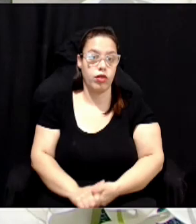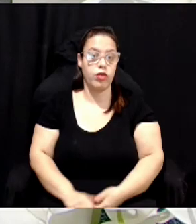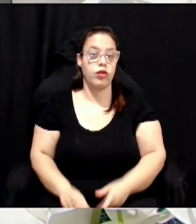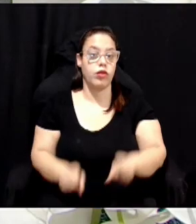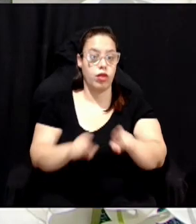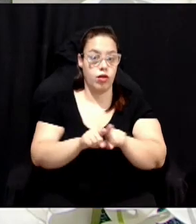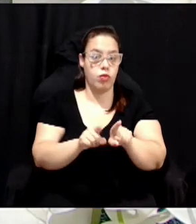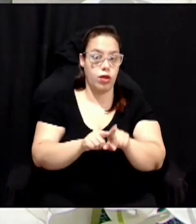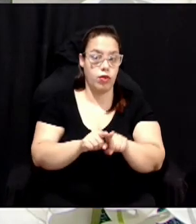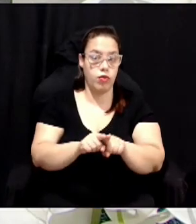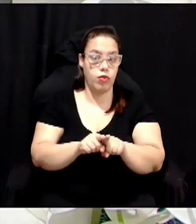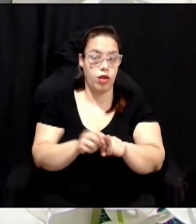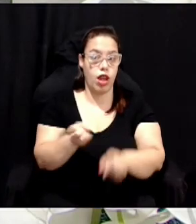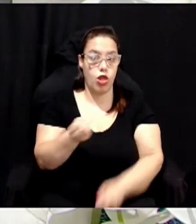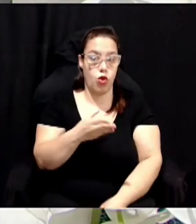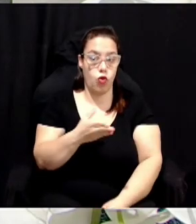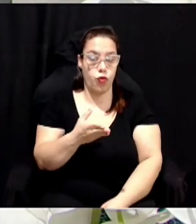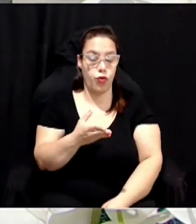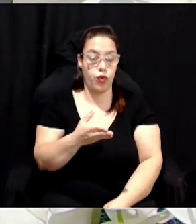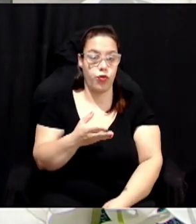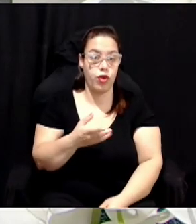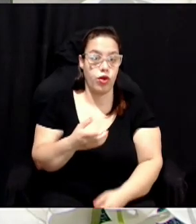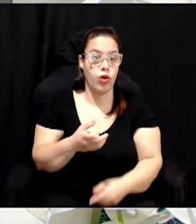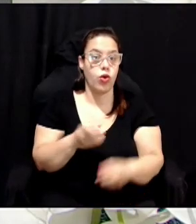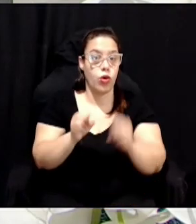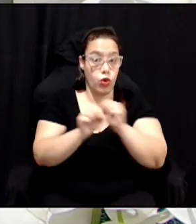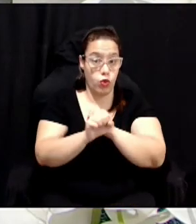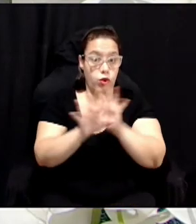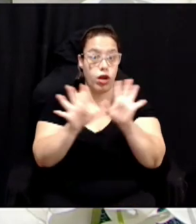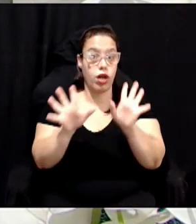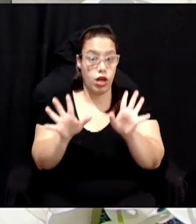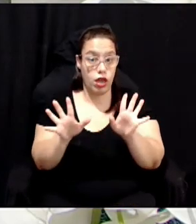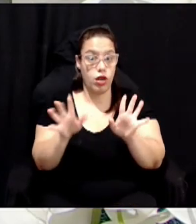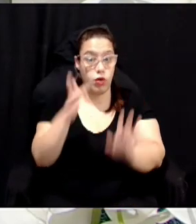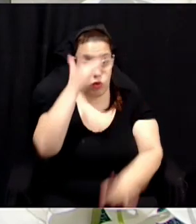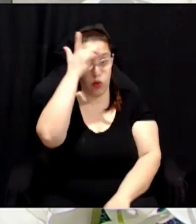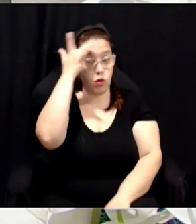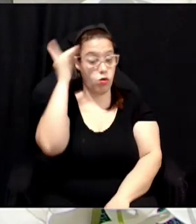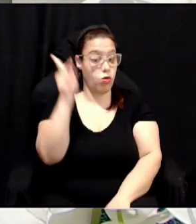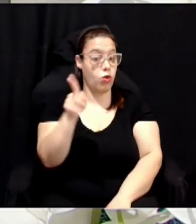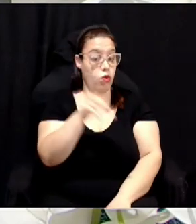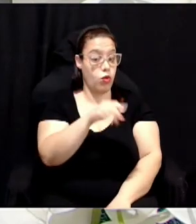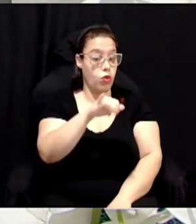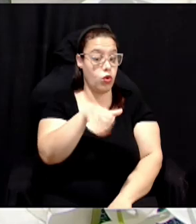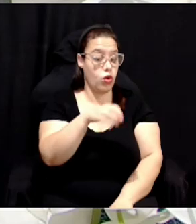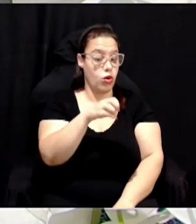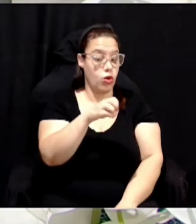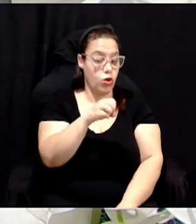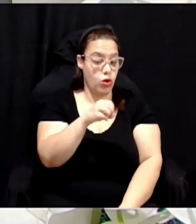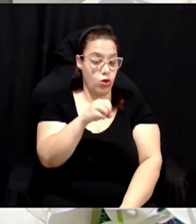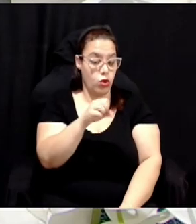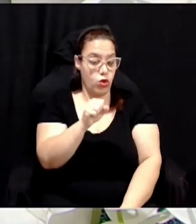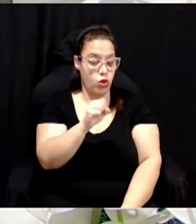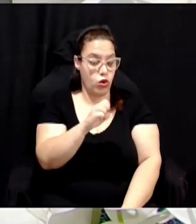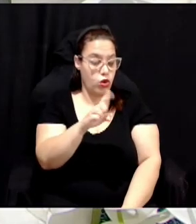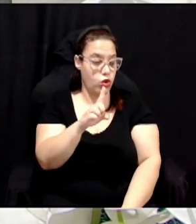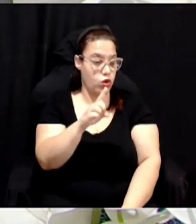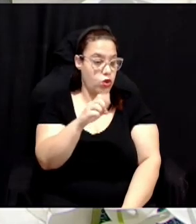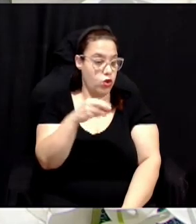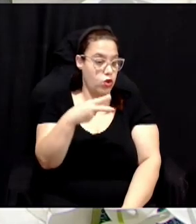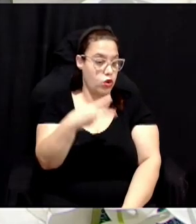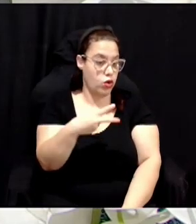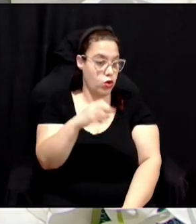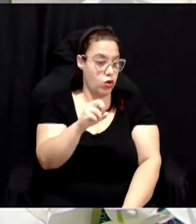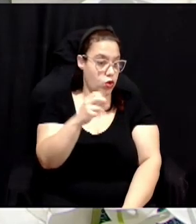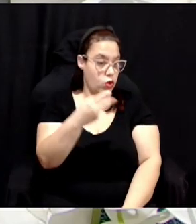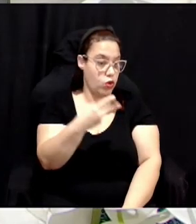É novo. E esses, para ficar claro para o pessoal, né, professor José Alves, referentes aí ao vestibular de 2027. Exato, porque